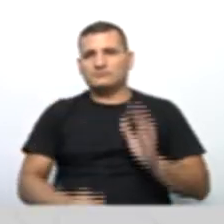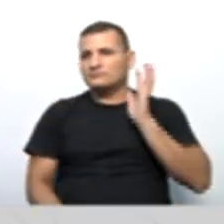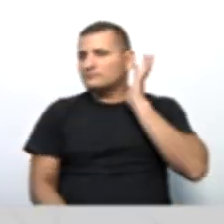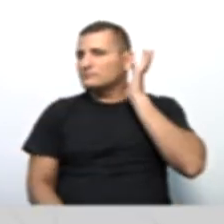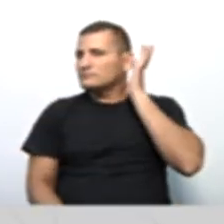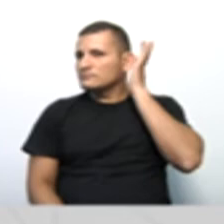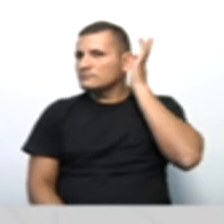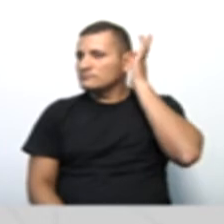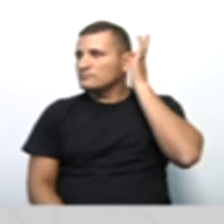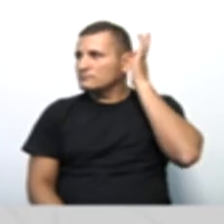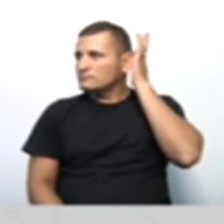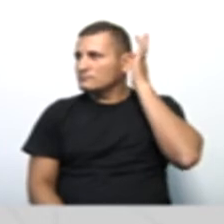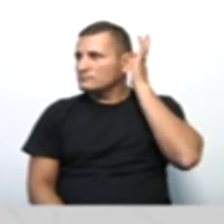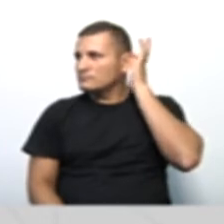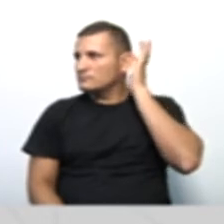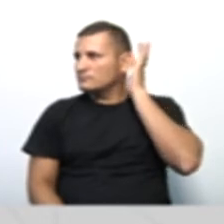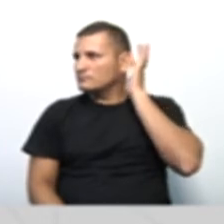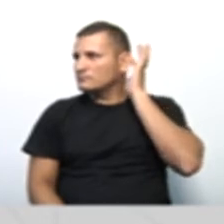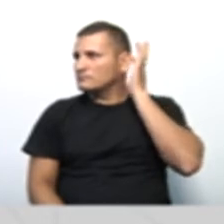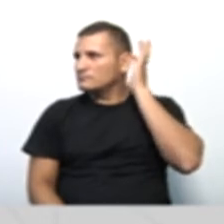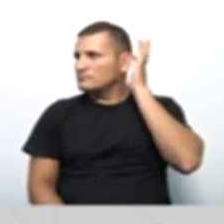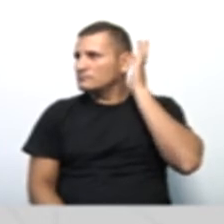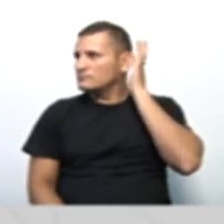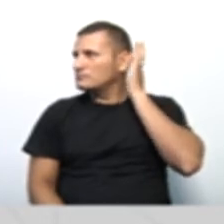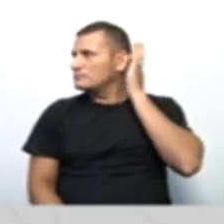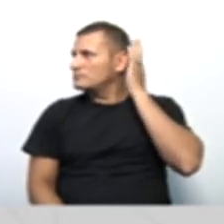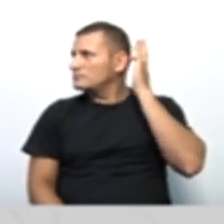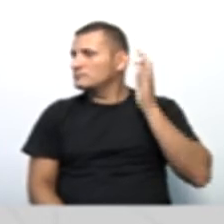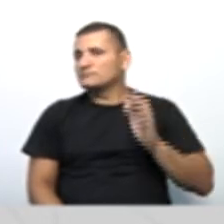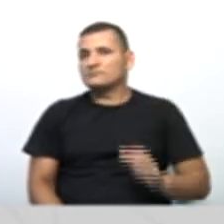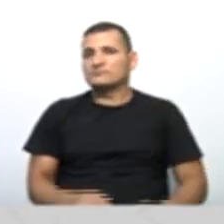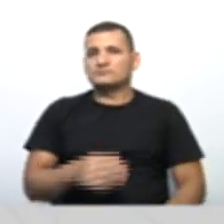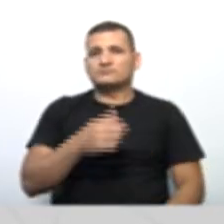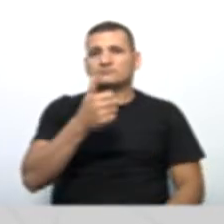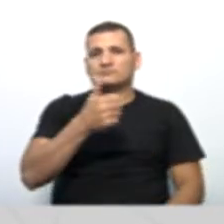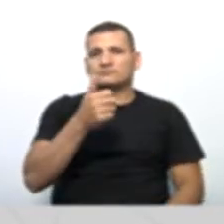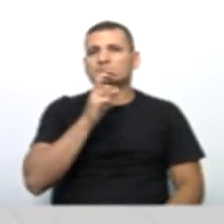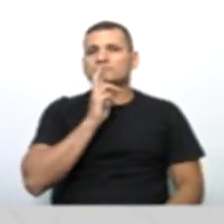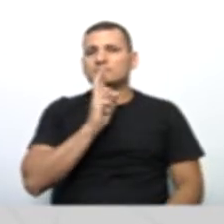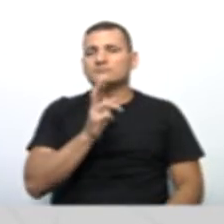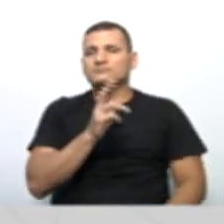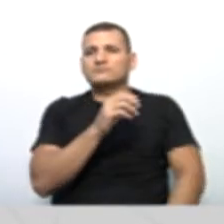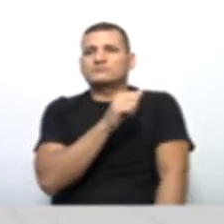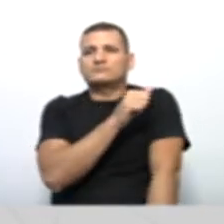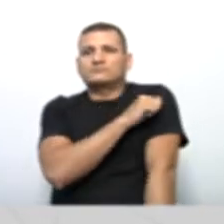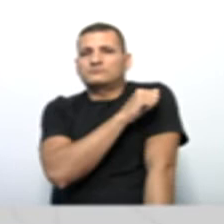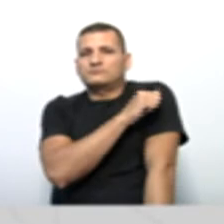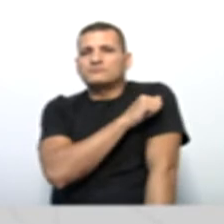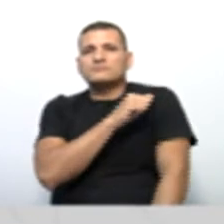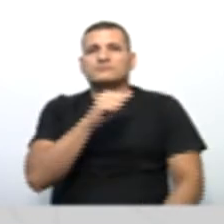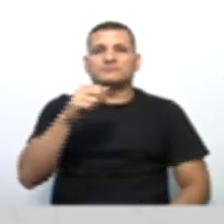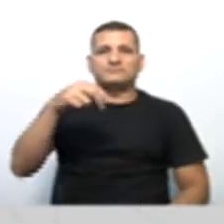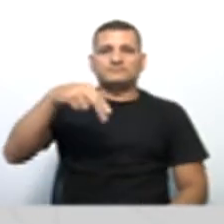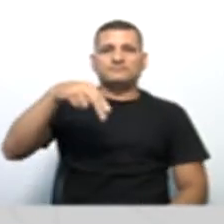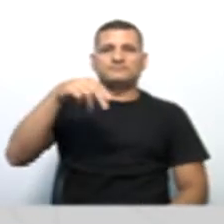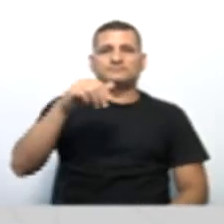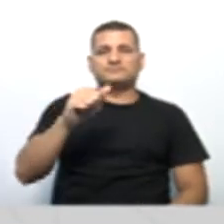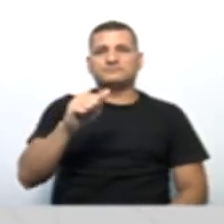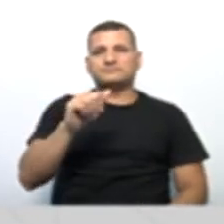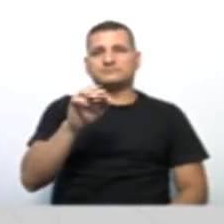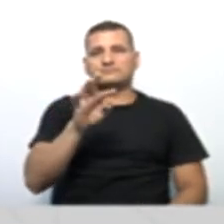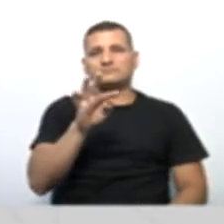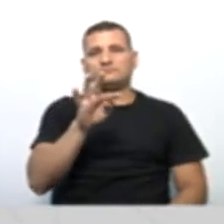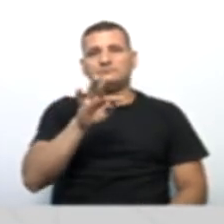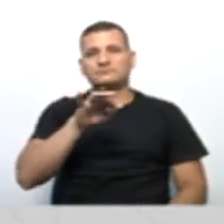só a primeira resposta foi aluna natiele lá e espigão essa segunda resposta foi dada